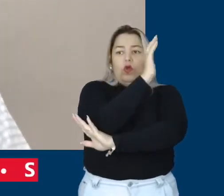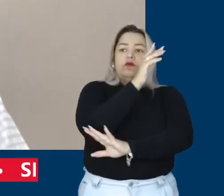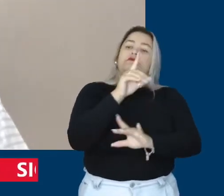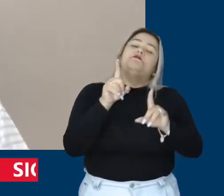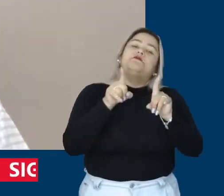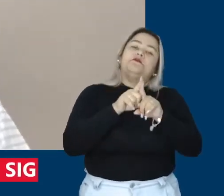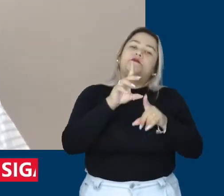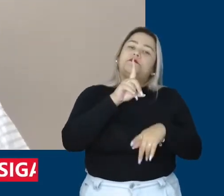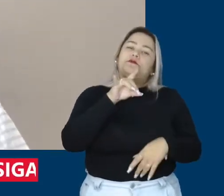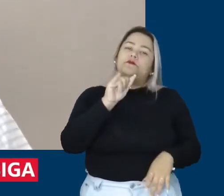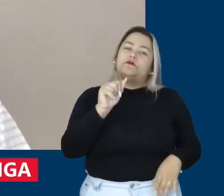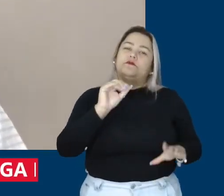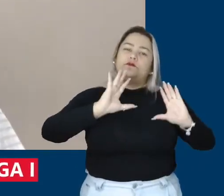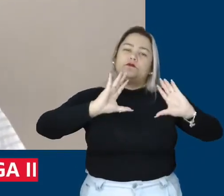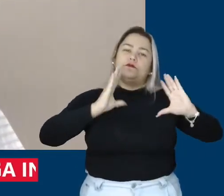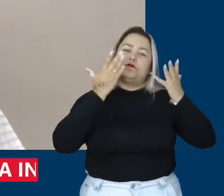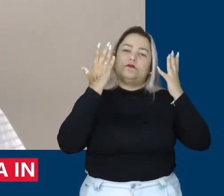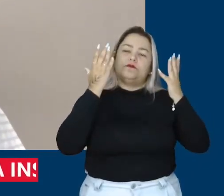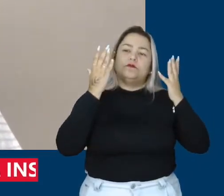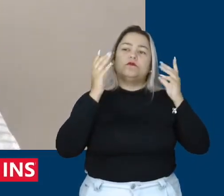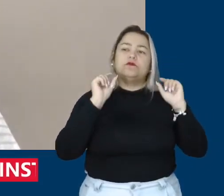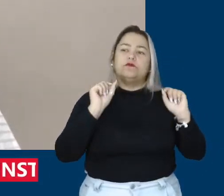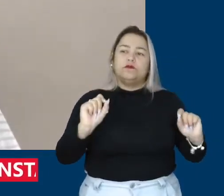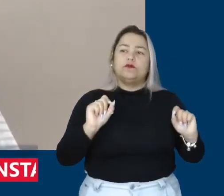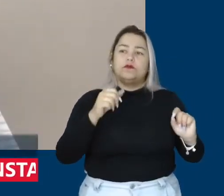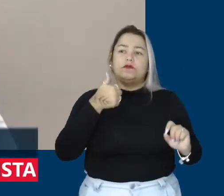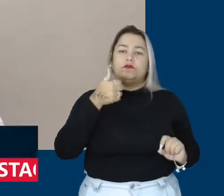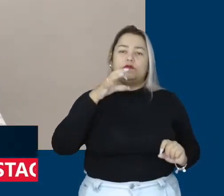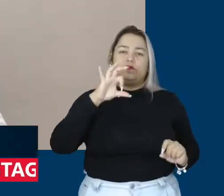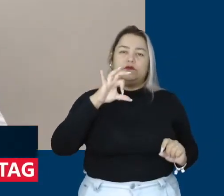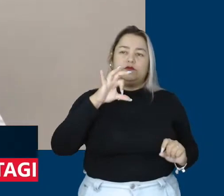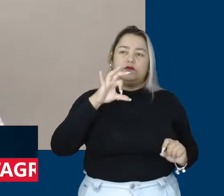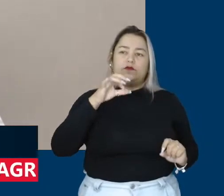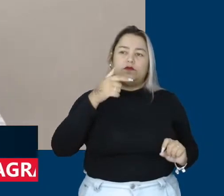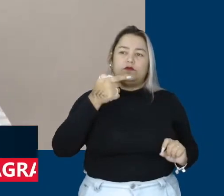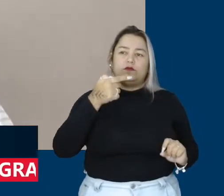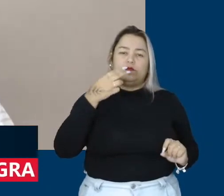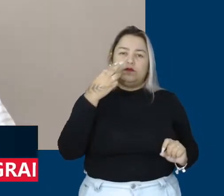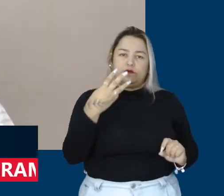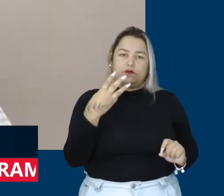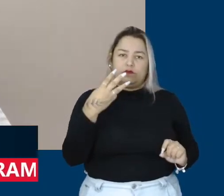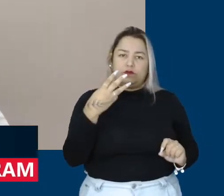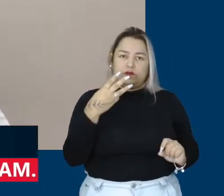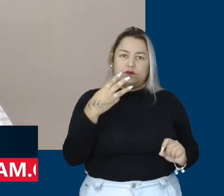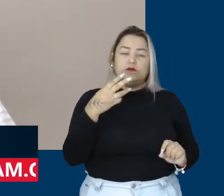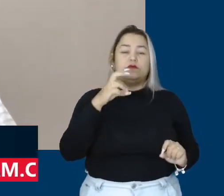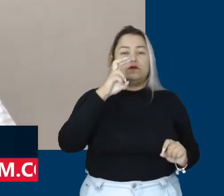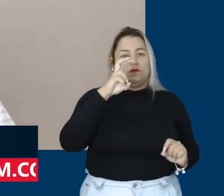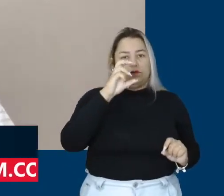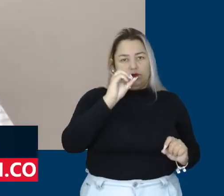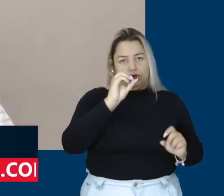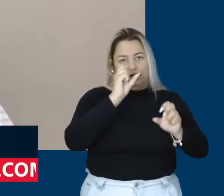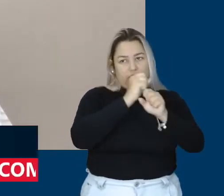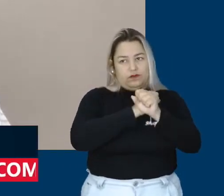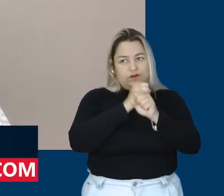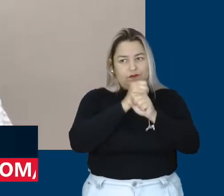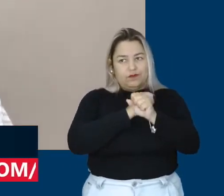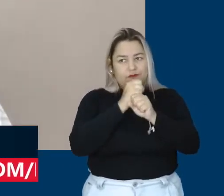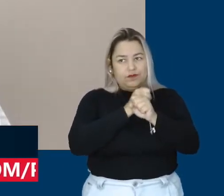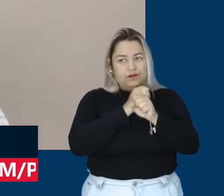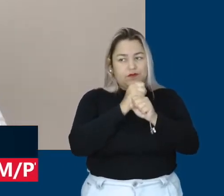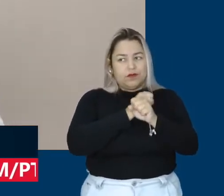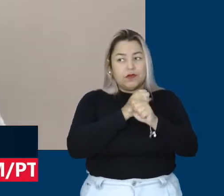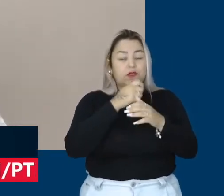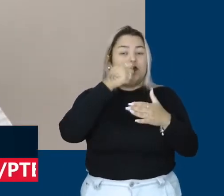ser comemorado, digamos assim, a partir de 1973. Então, nós estamos 50 anos aí dessa